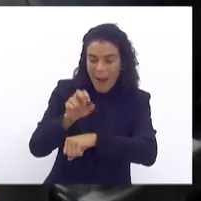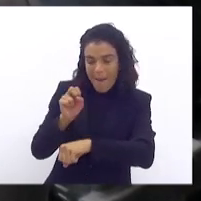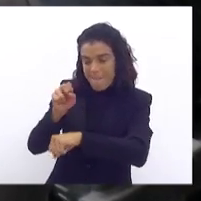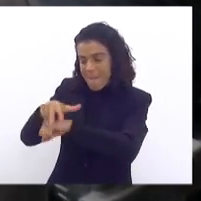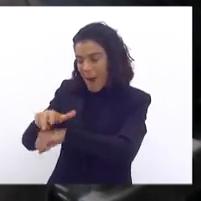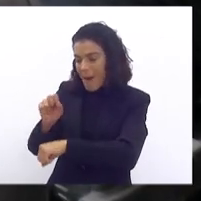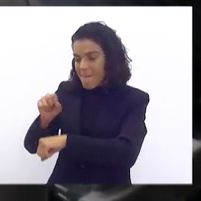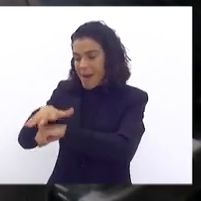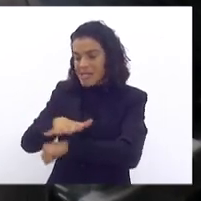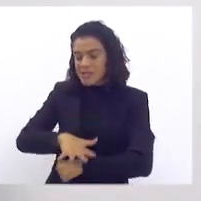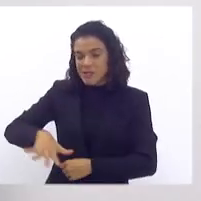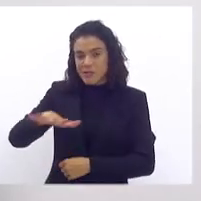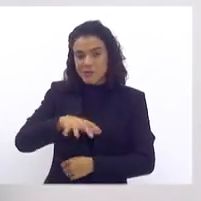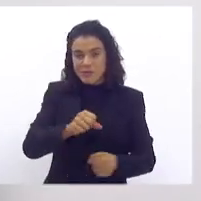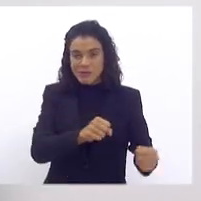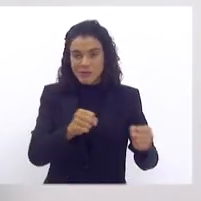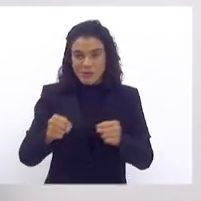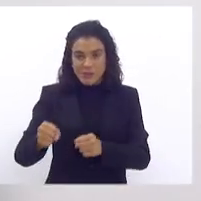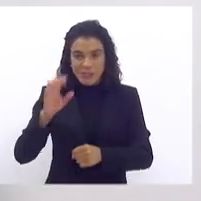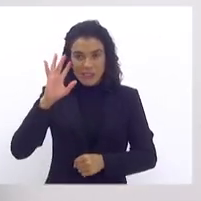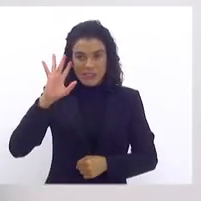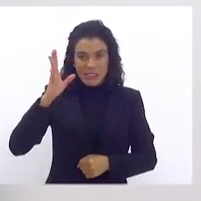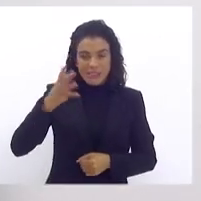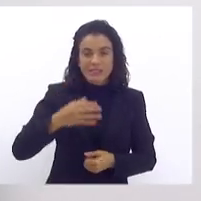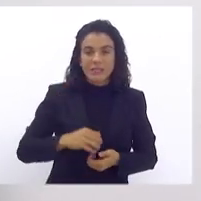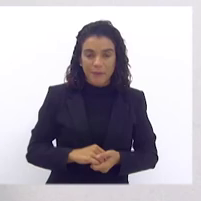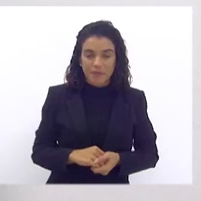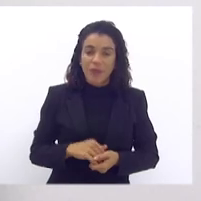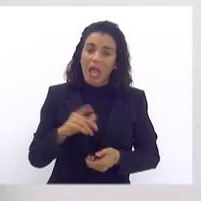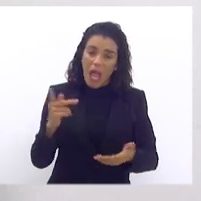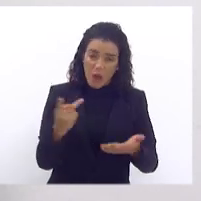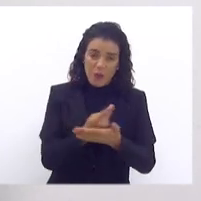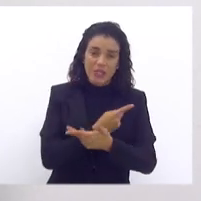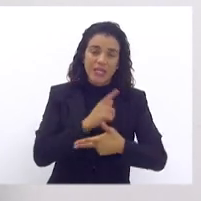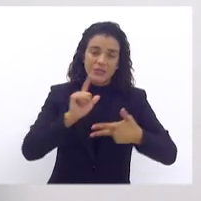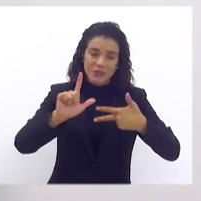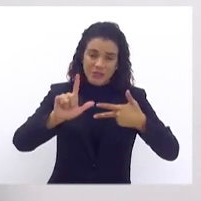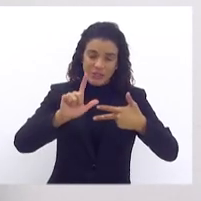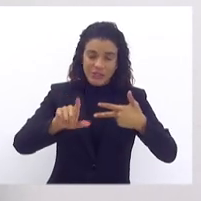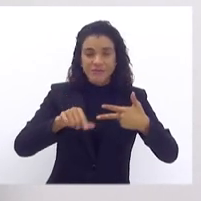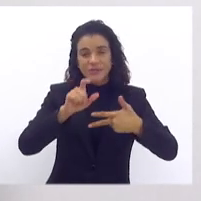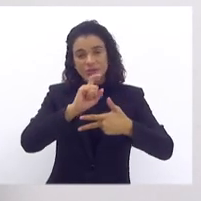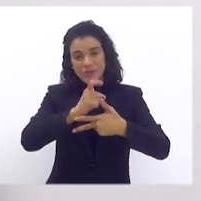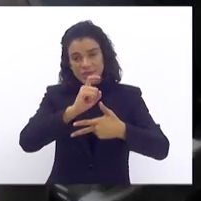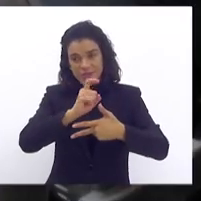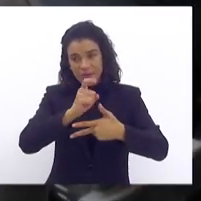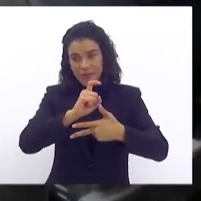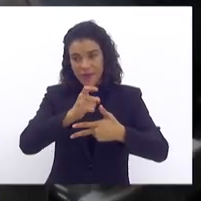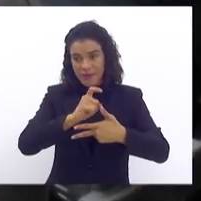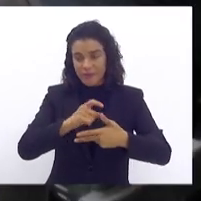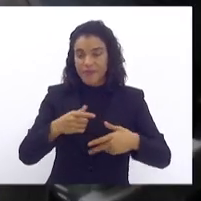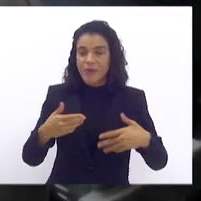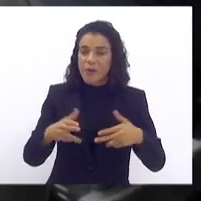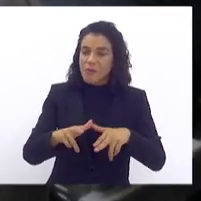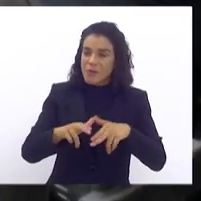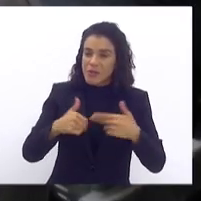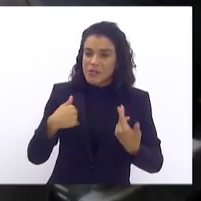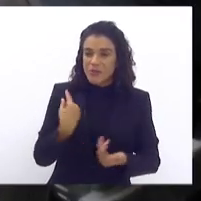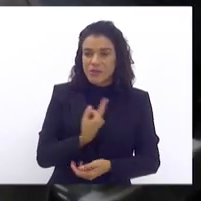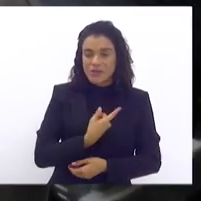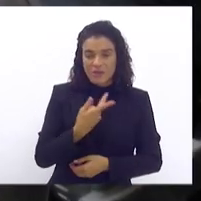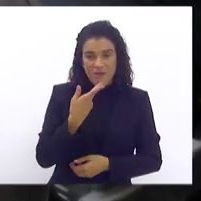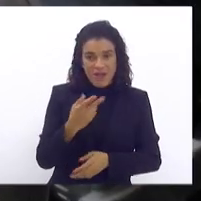de poderes de tomadas de decisão. Isso acontece no legislativo também e no executivo. Então, quando a gente fala